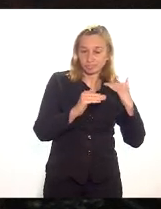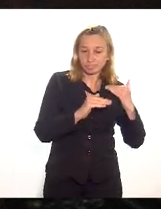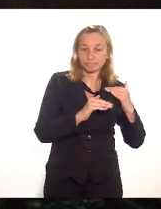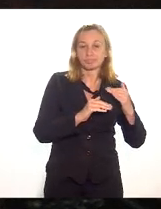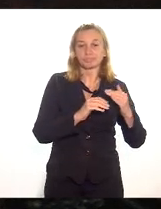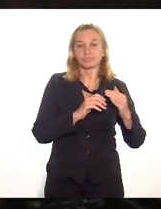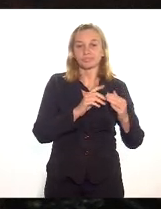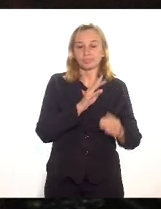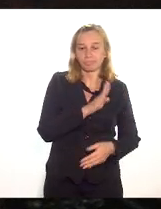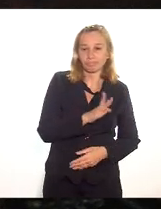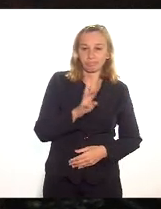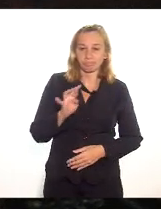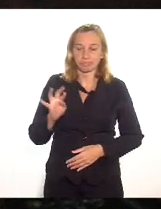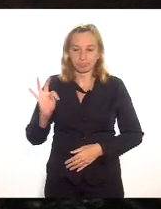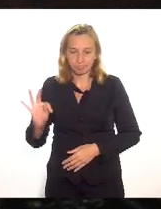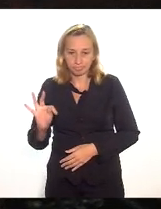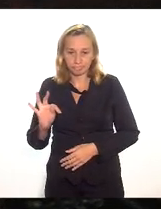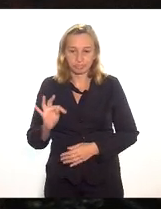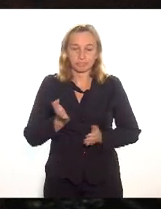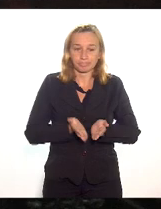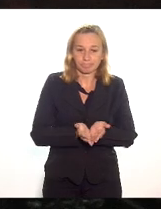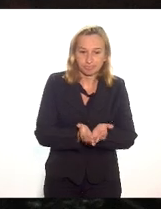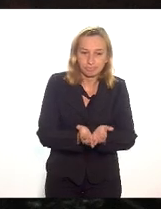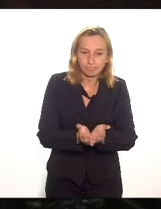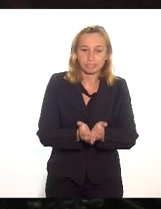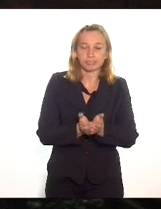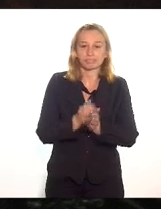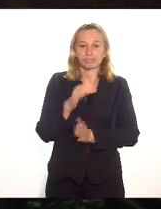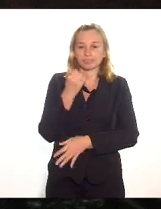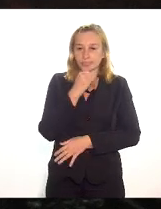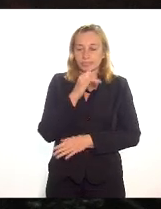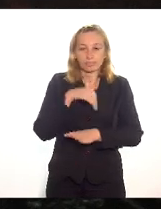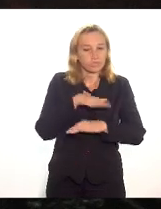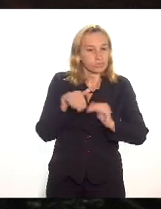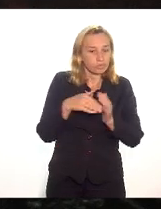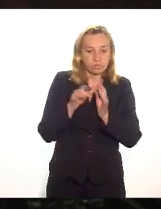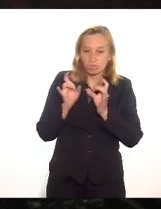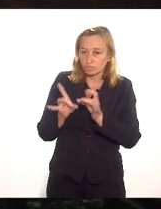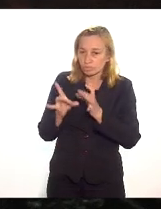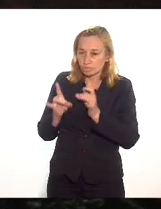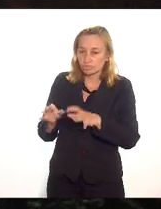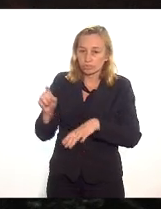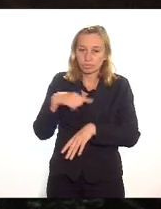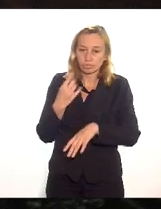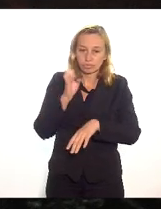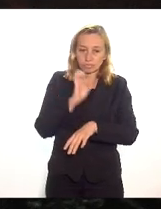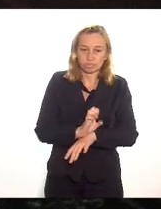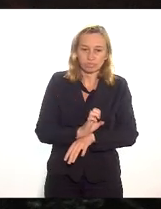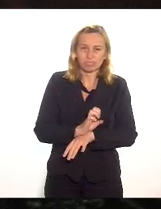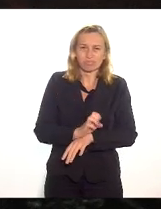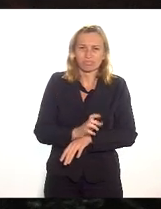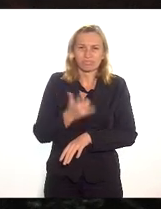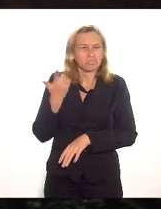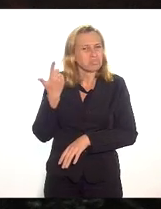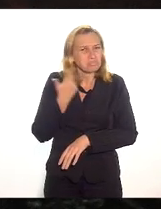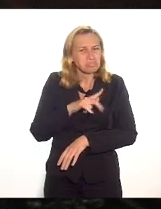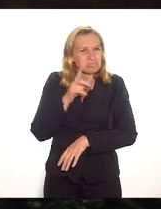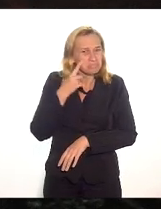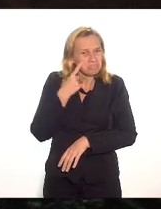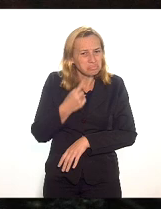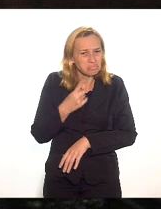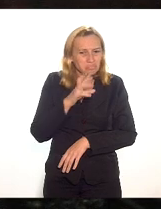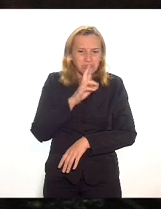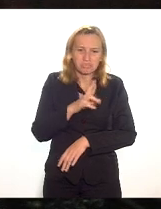BRT, energia, todos que foram privatizados em nosso Estado, como é que a gente não consegue ver o resultado final disso